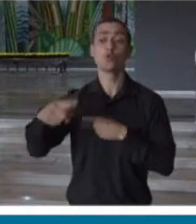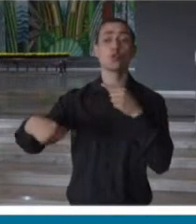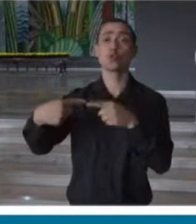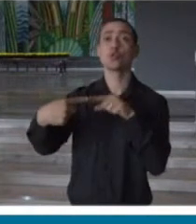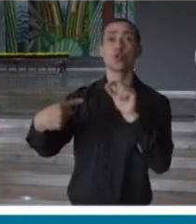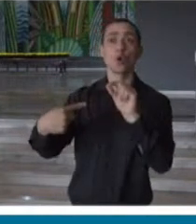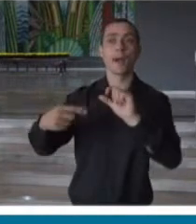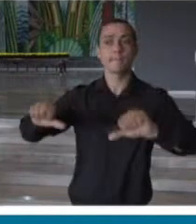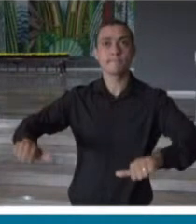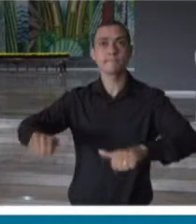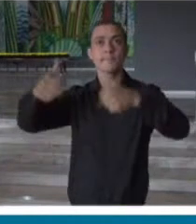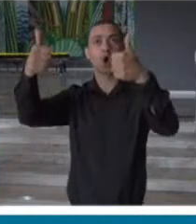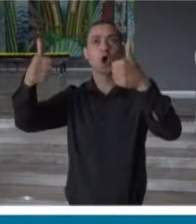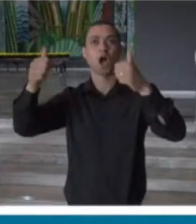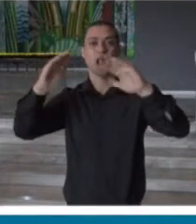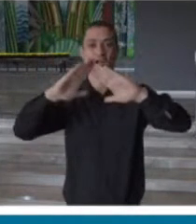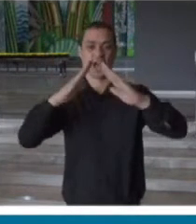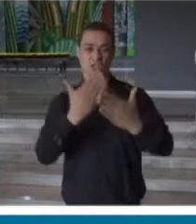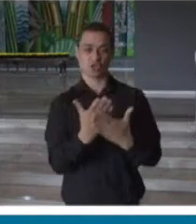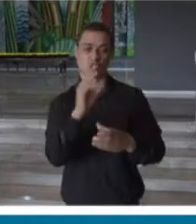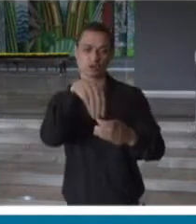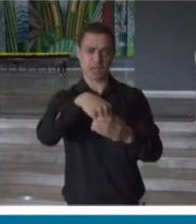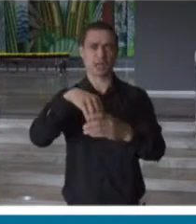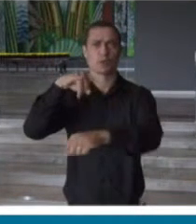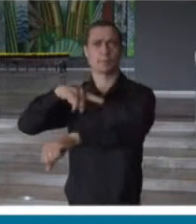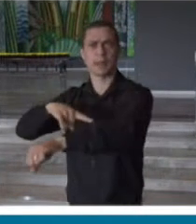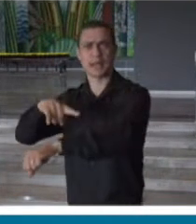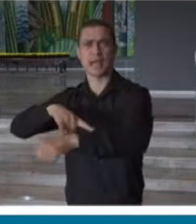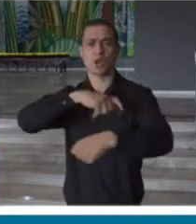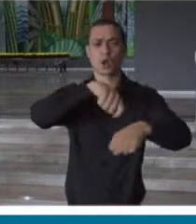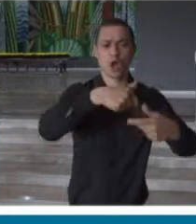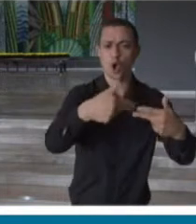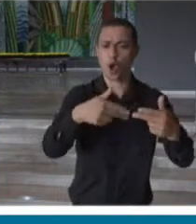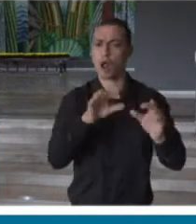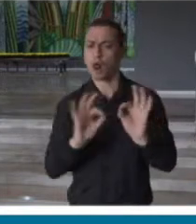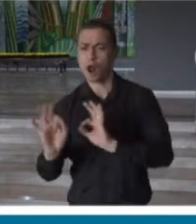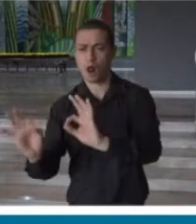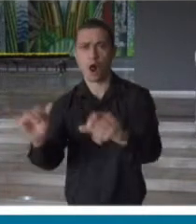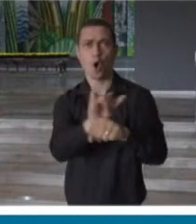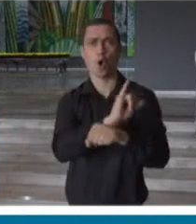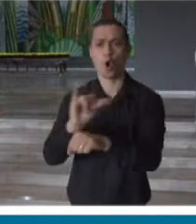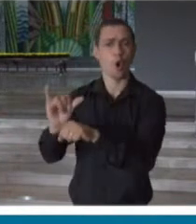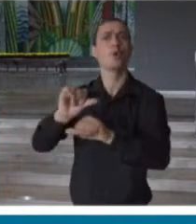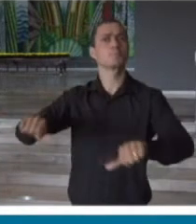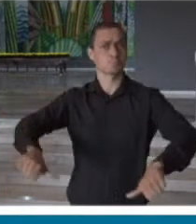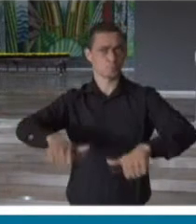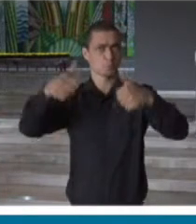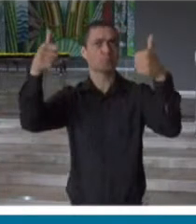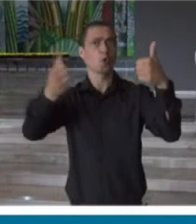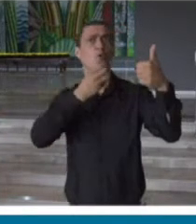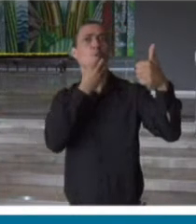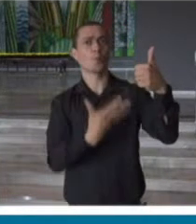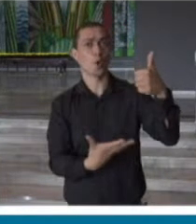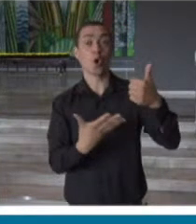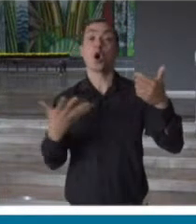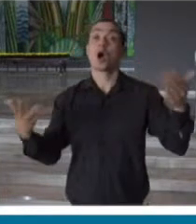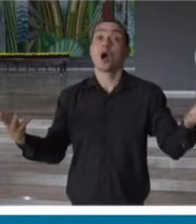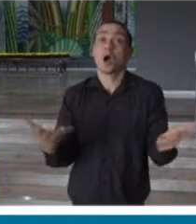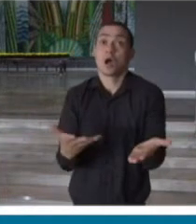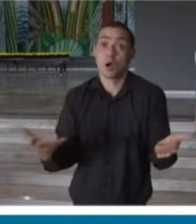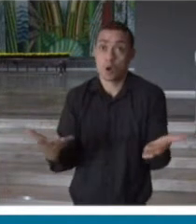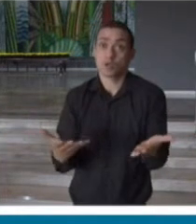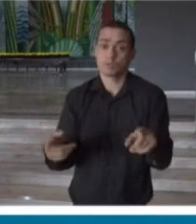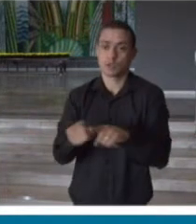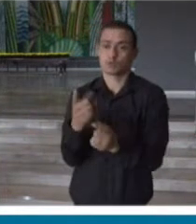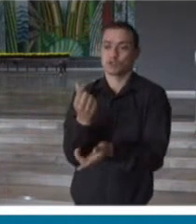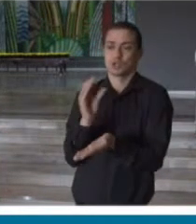melhorar os espaços, instalação de lavatórios, reforma de banheiros, tudo isso já foi feito pelas nossas escolas e tem melhorado muito. E, obviamente, temos aqui os repasses